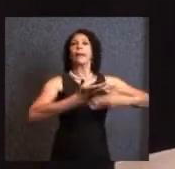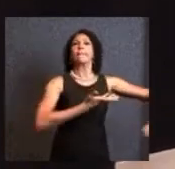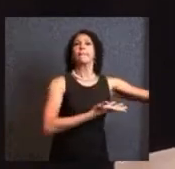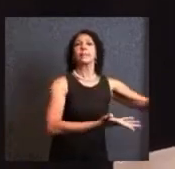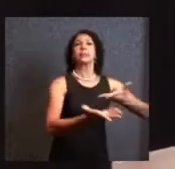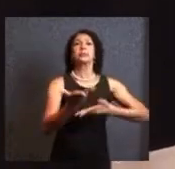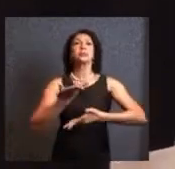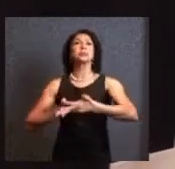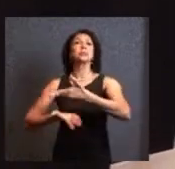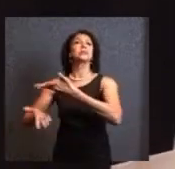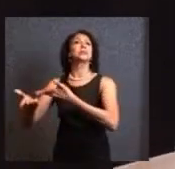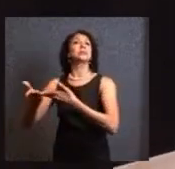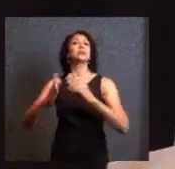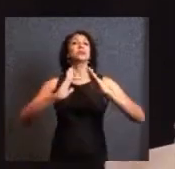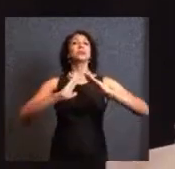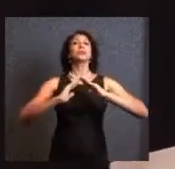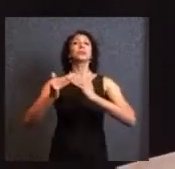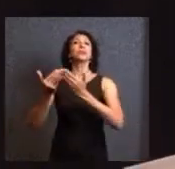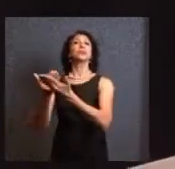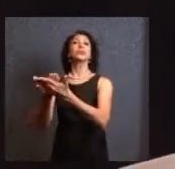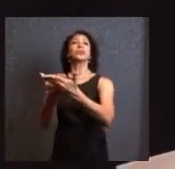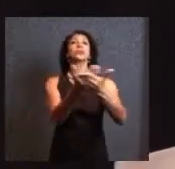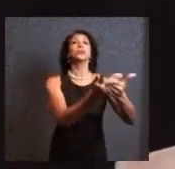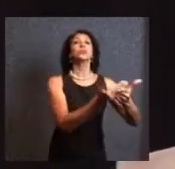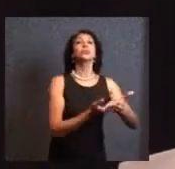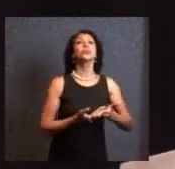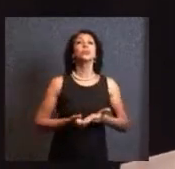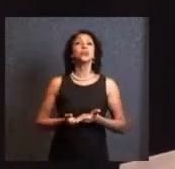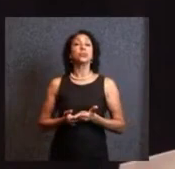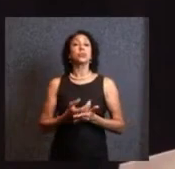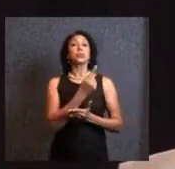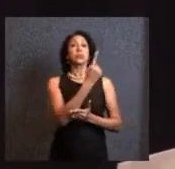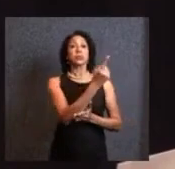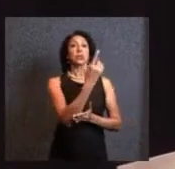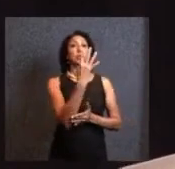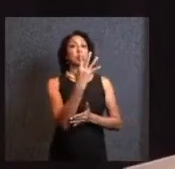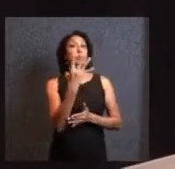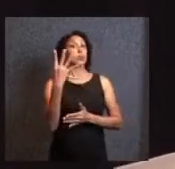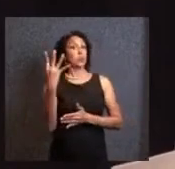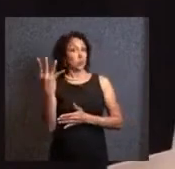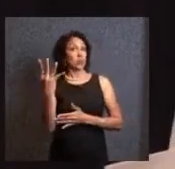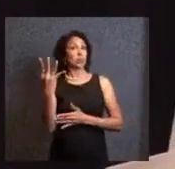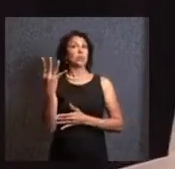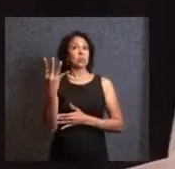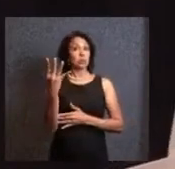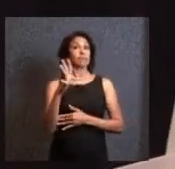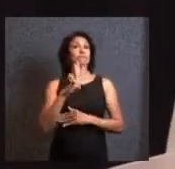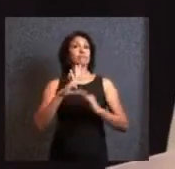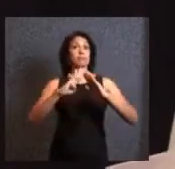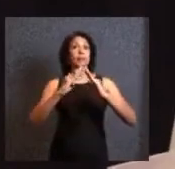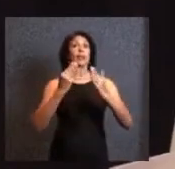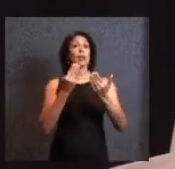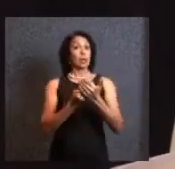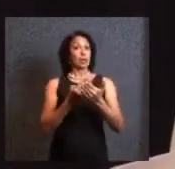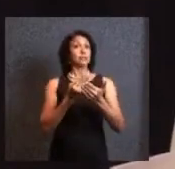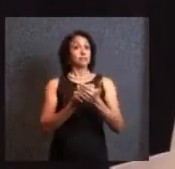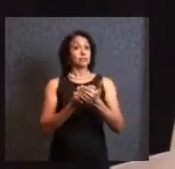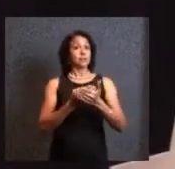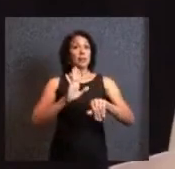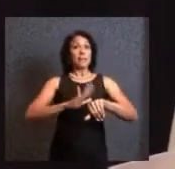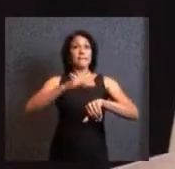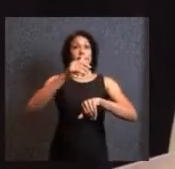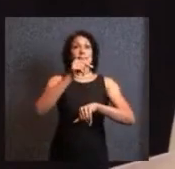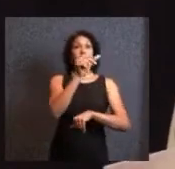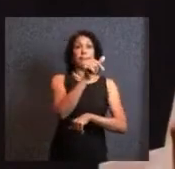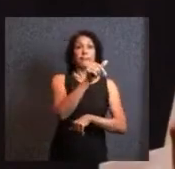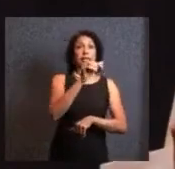distribuídas as unidades escolares, 144 unidades escolares, envolvendo mais de